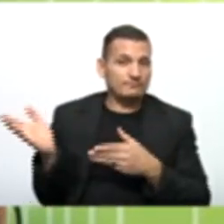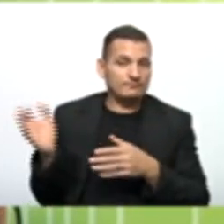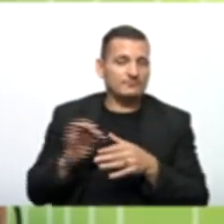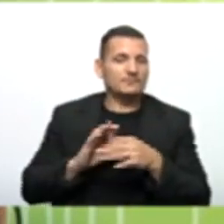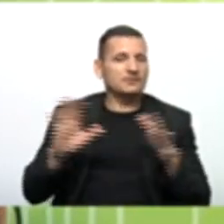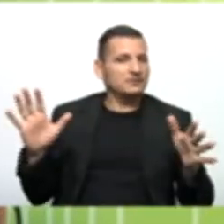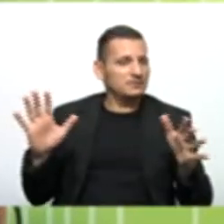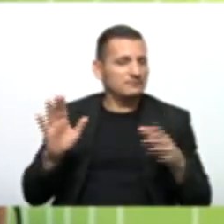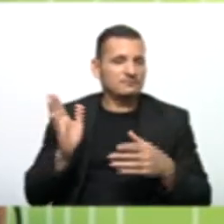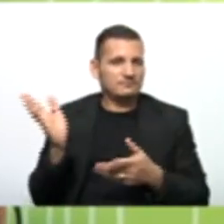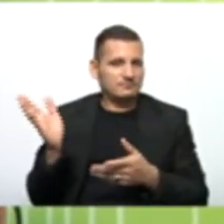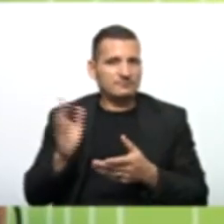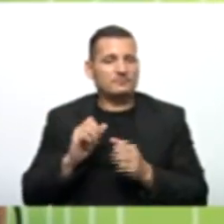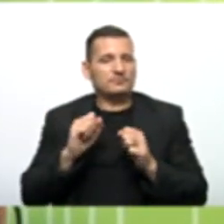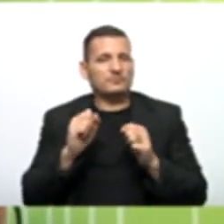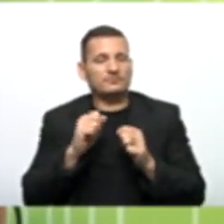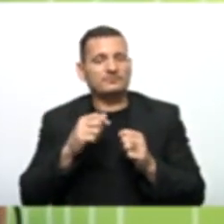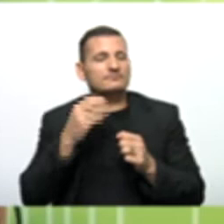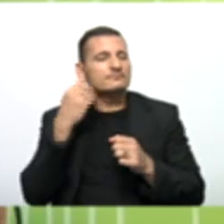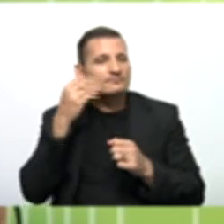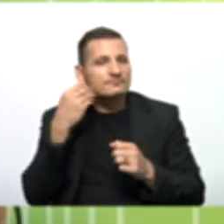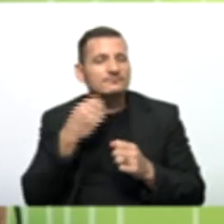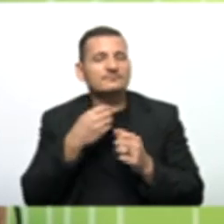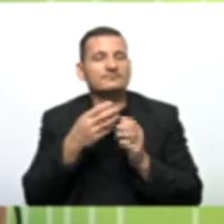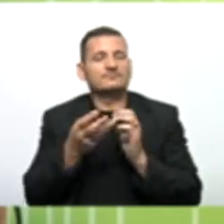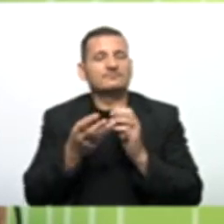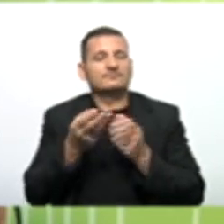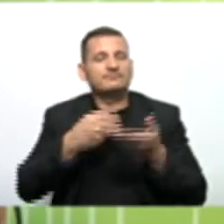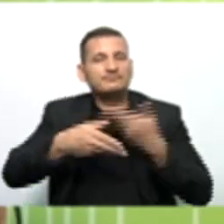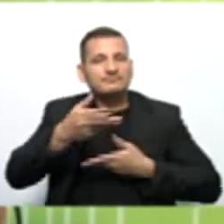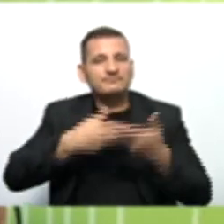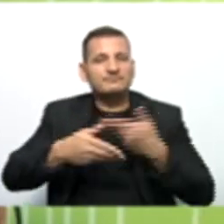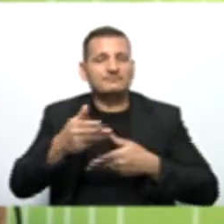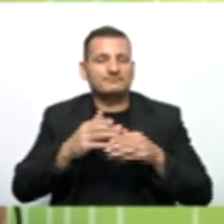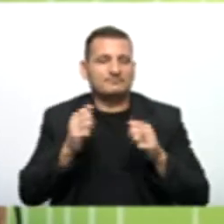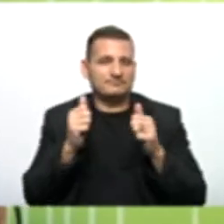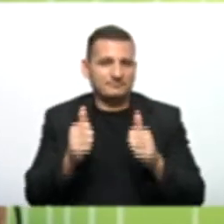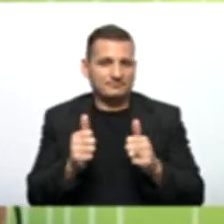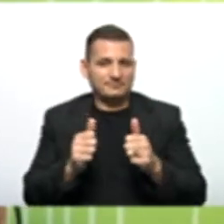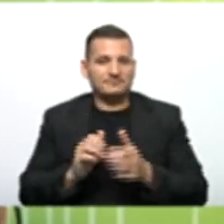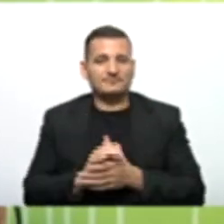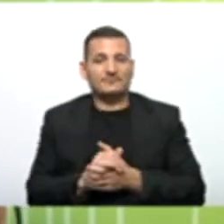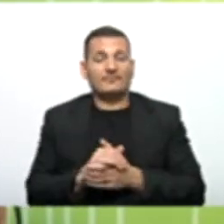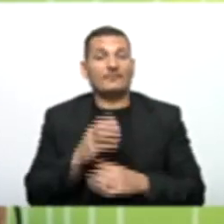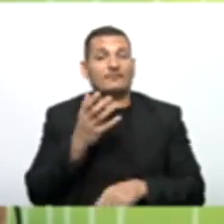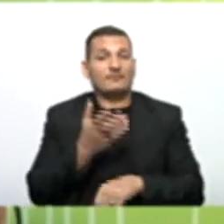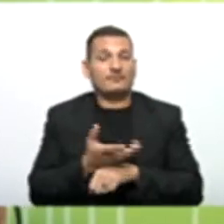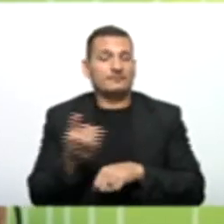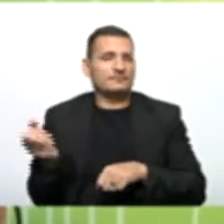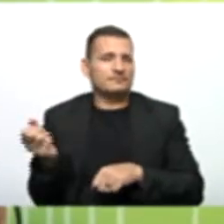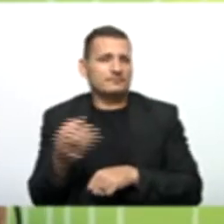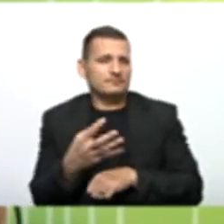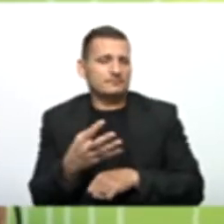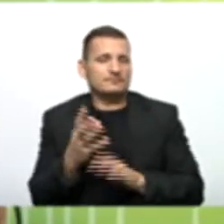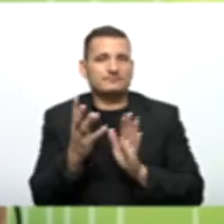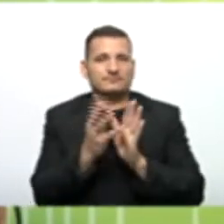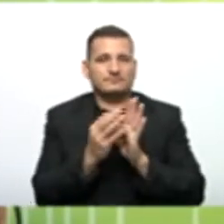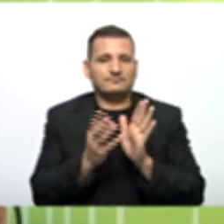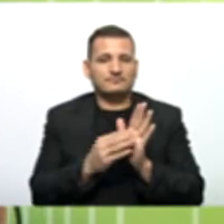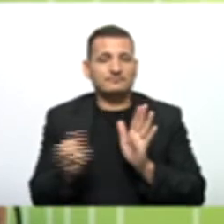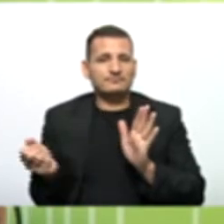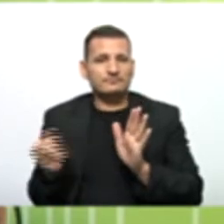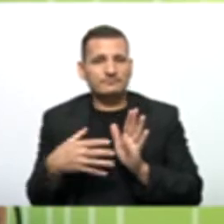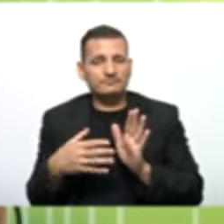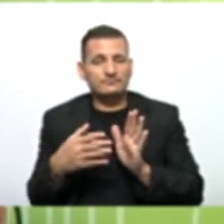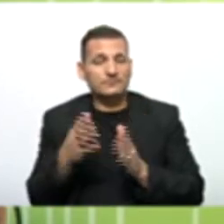disposição para que possa trazer aí essas experiências e a gente compartilhar com todos, ok, gente? Então, disciplina nova requer conteúdo novo. Bora